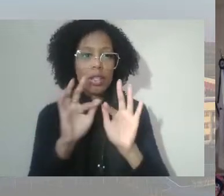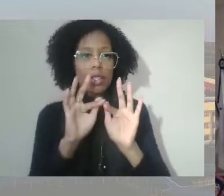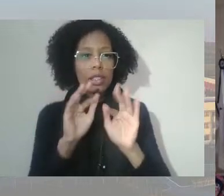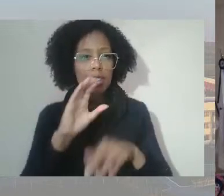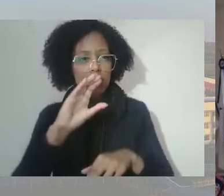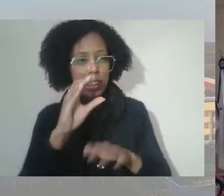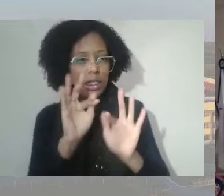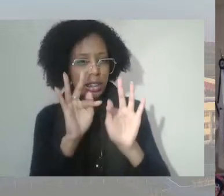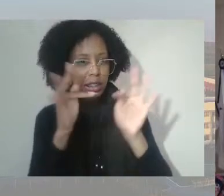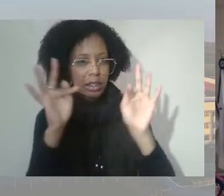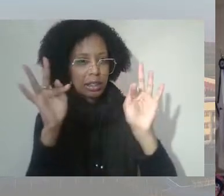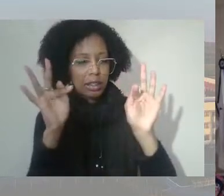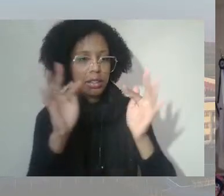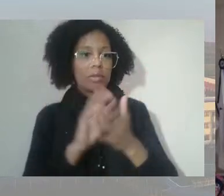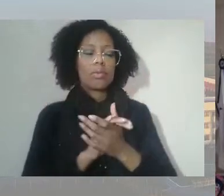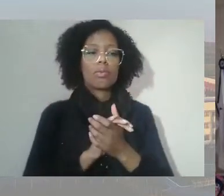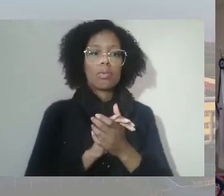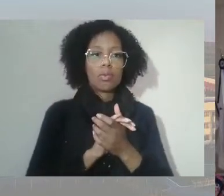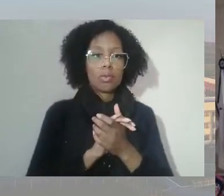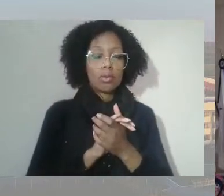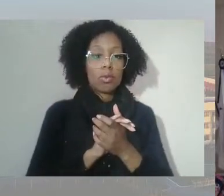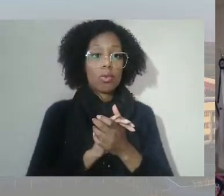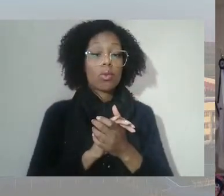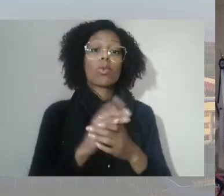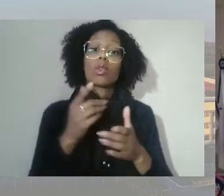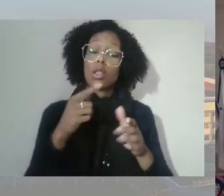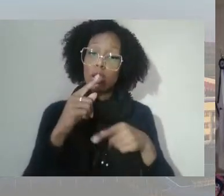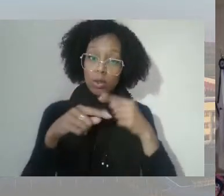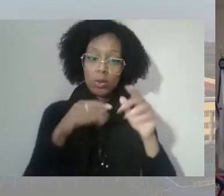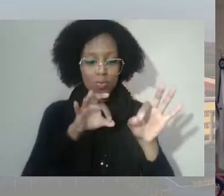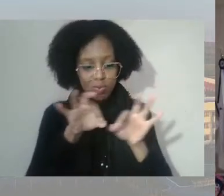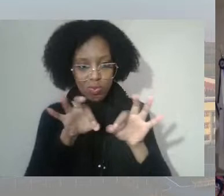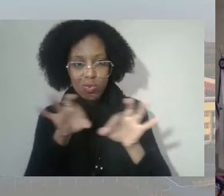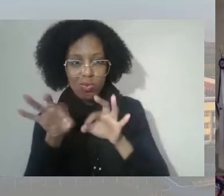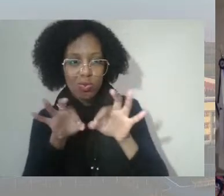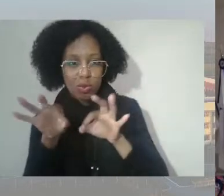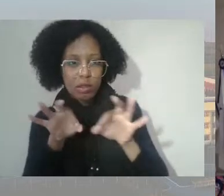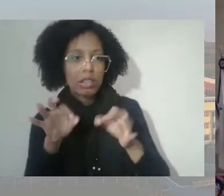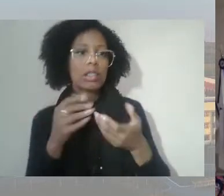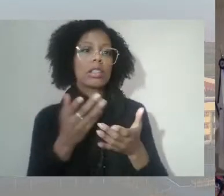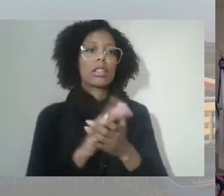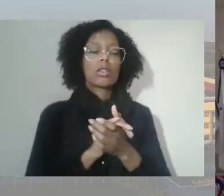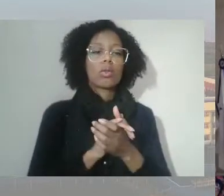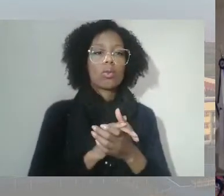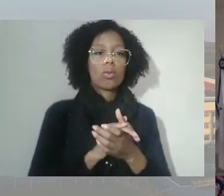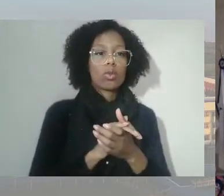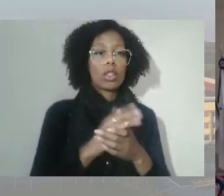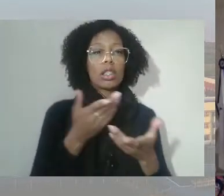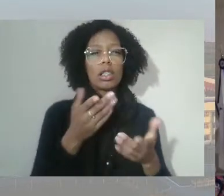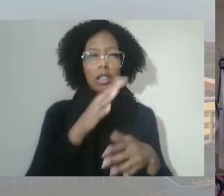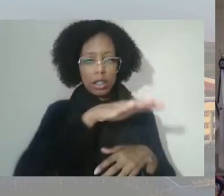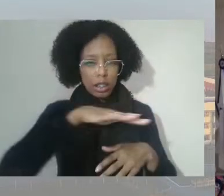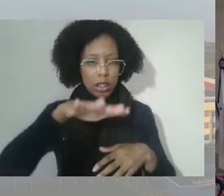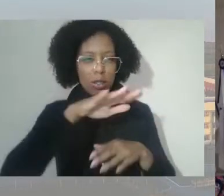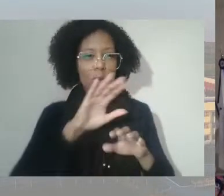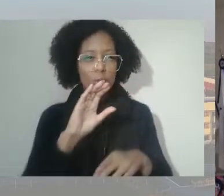que é organizada pelo CNPq. Aí a gente faz depois a comissão organizadora geral e a comissão científica,